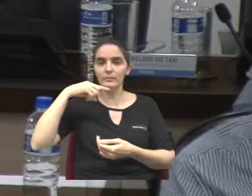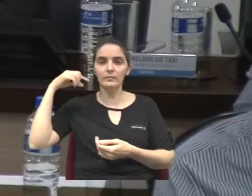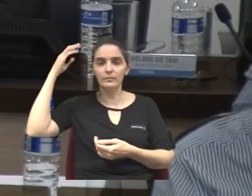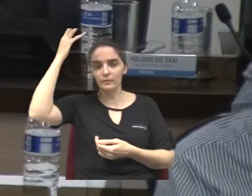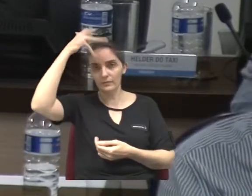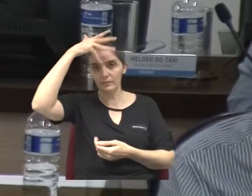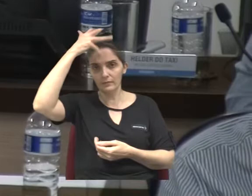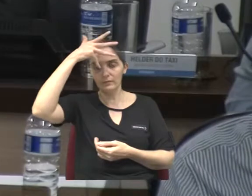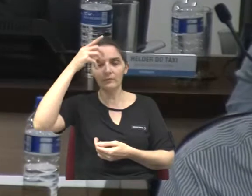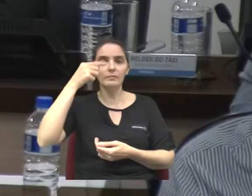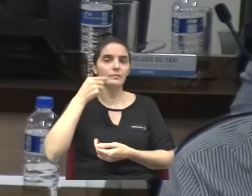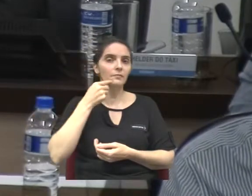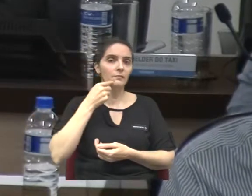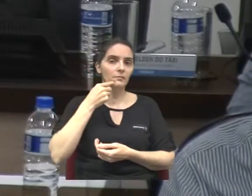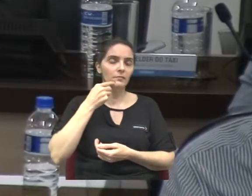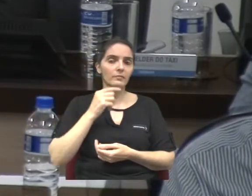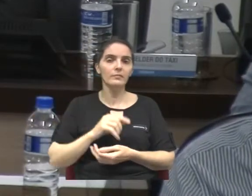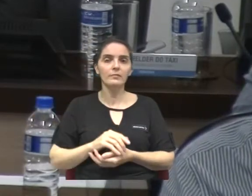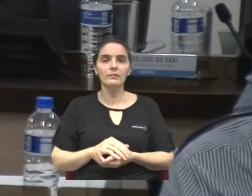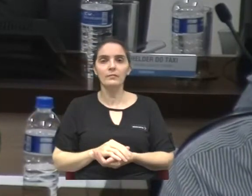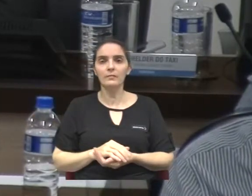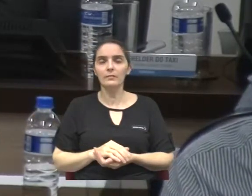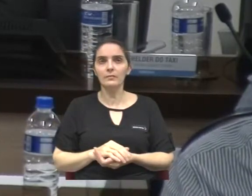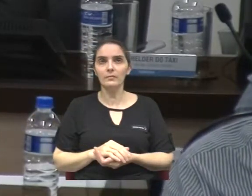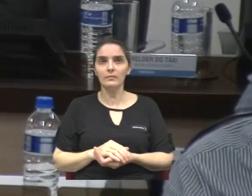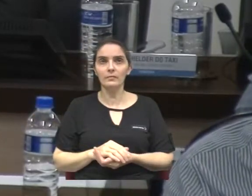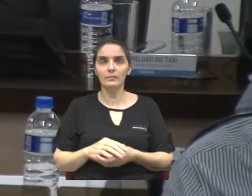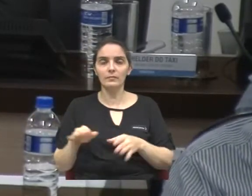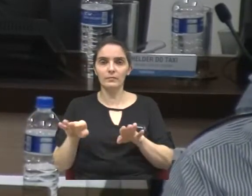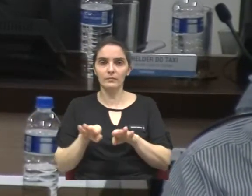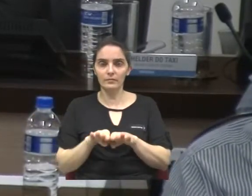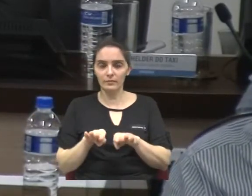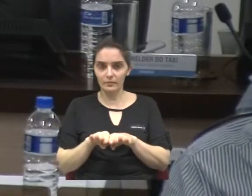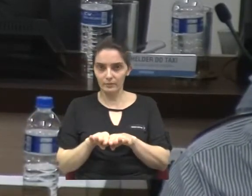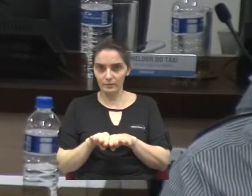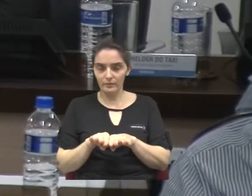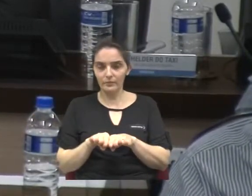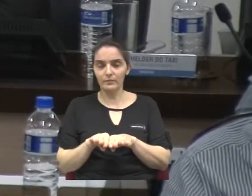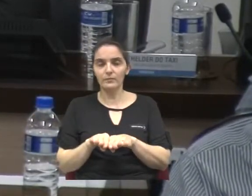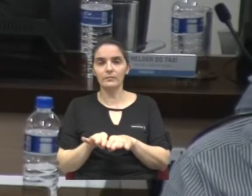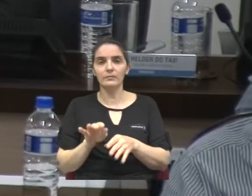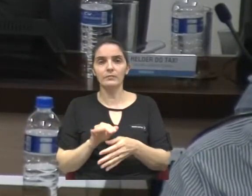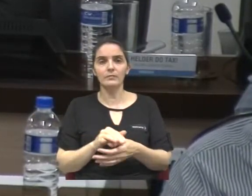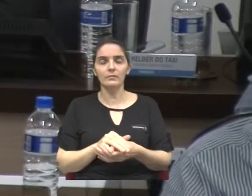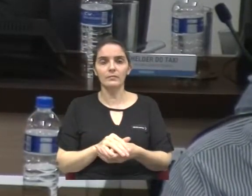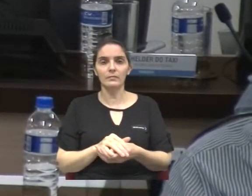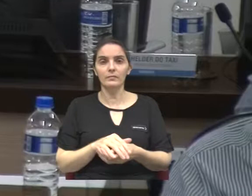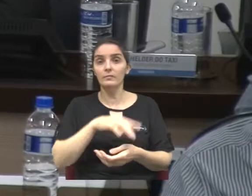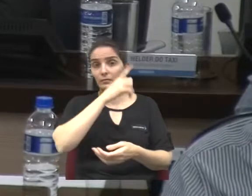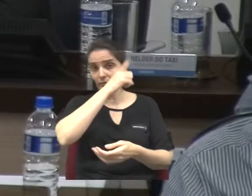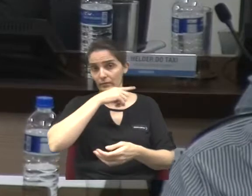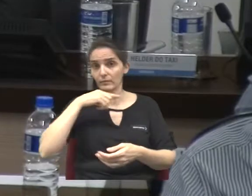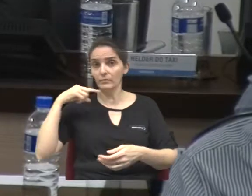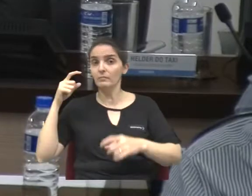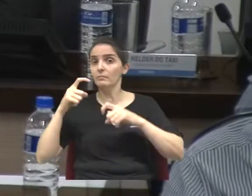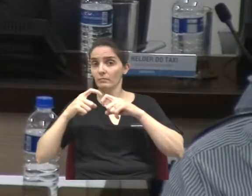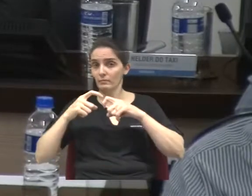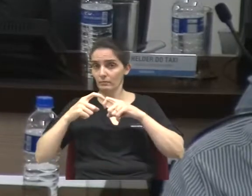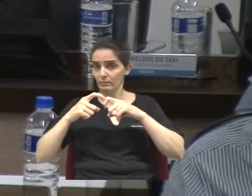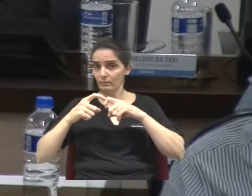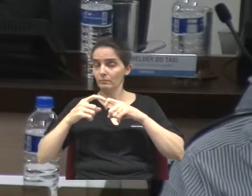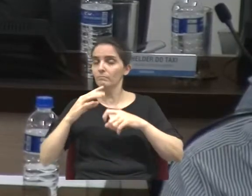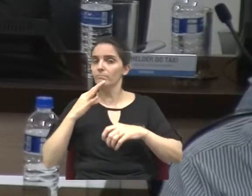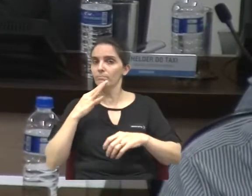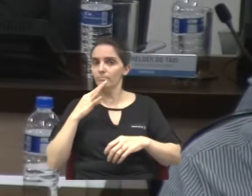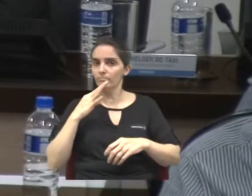Cleiton, inclusive a doutora, que é médica, sabe muito bem os males que